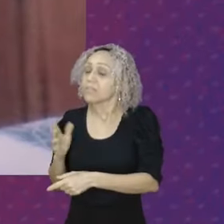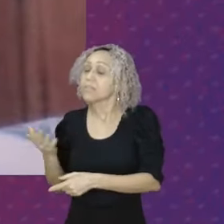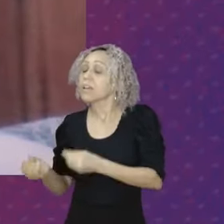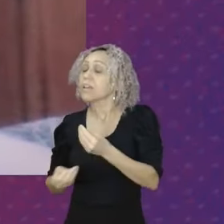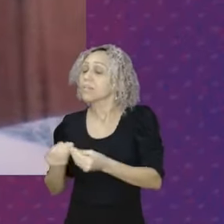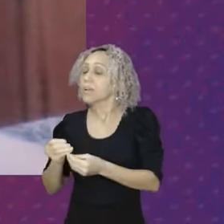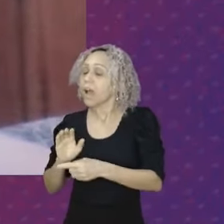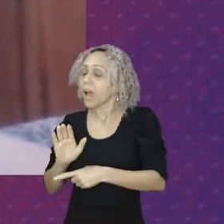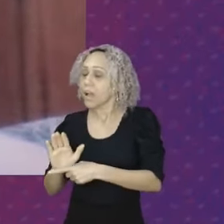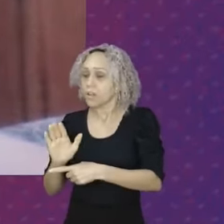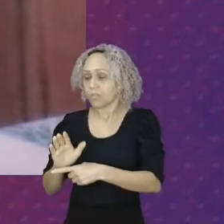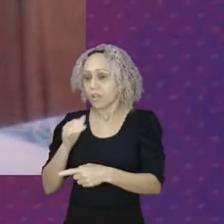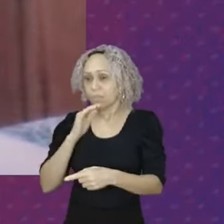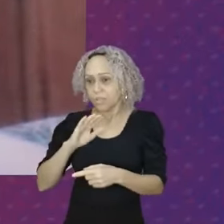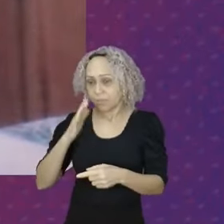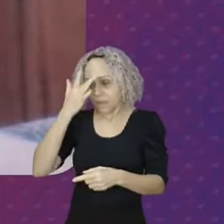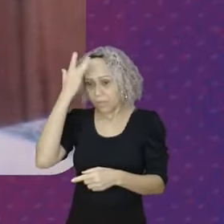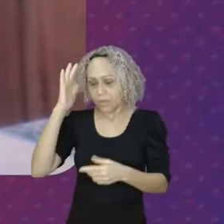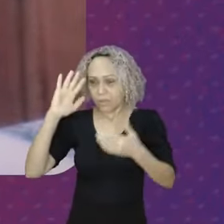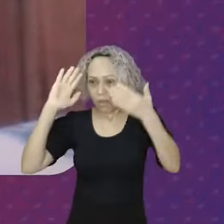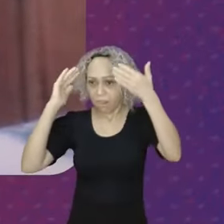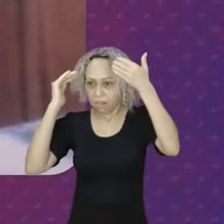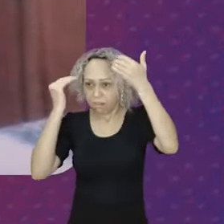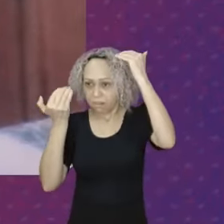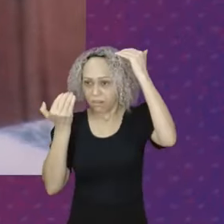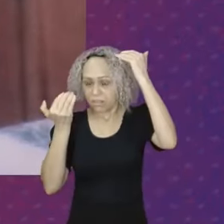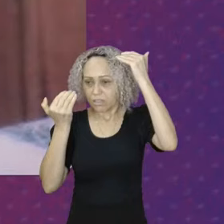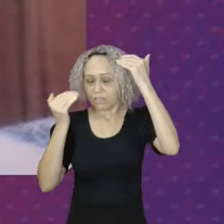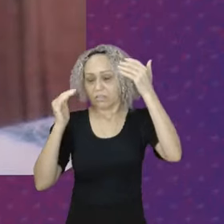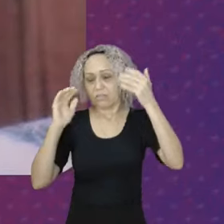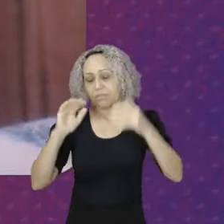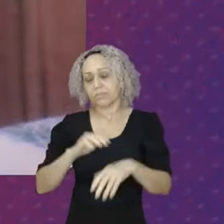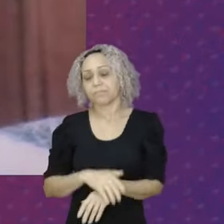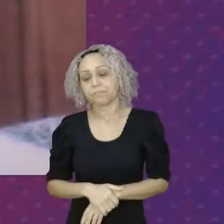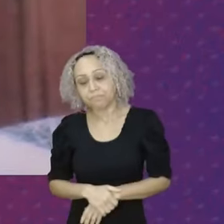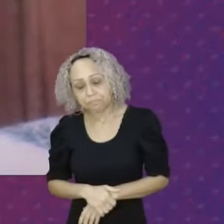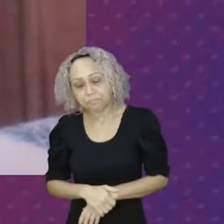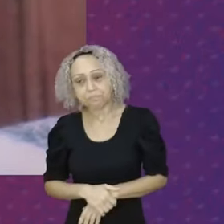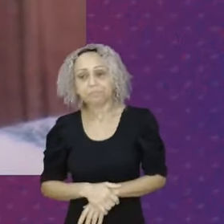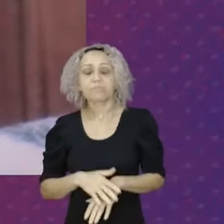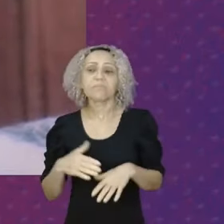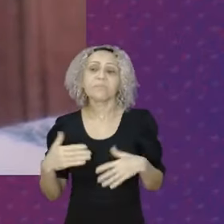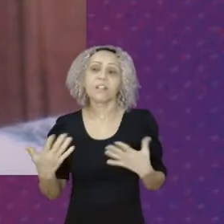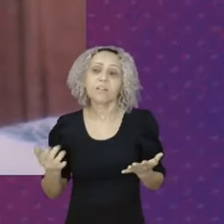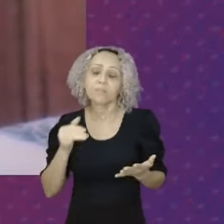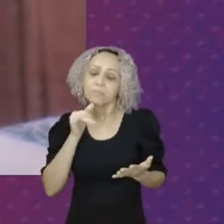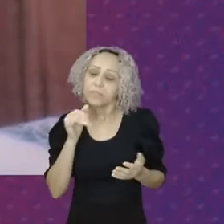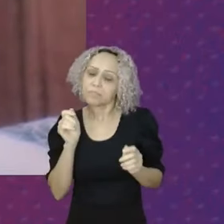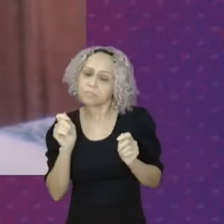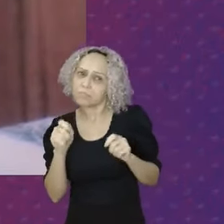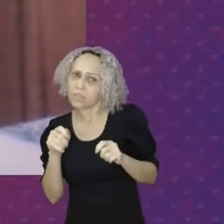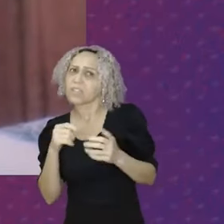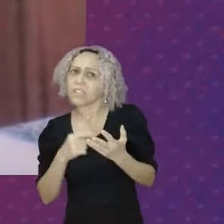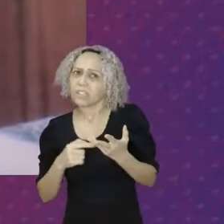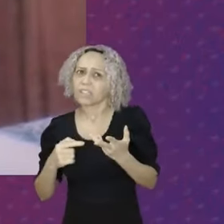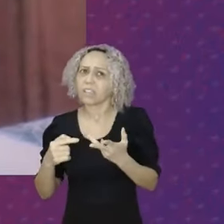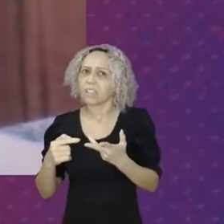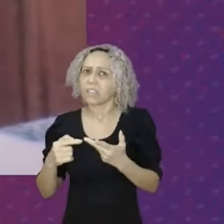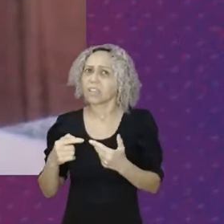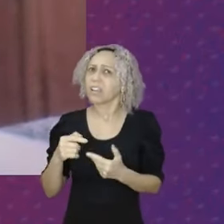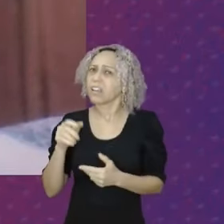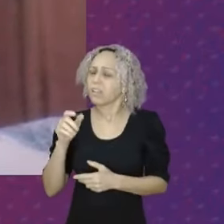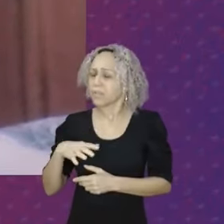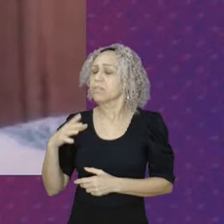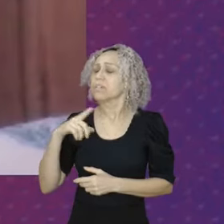nós temos a deficiência psicosocial que engloba uma série de eh como eu posso dizer de condições mentais intelectuais